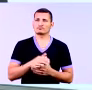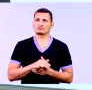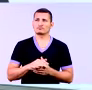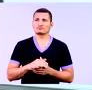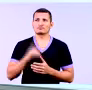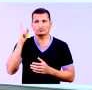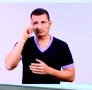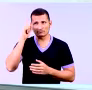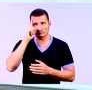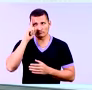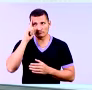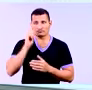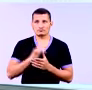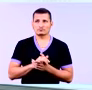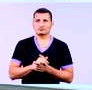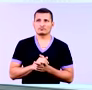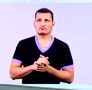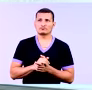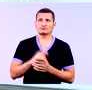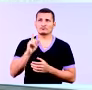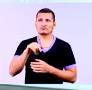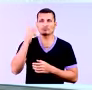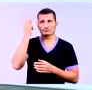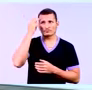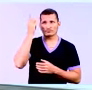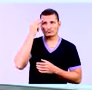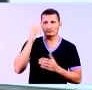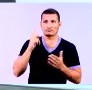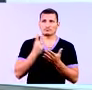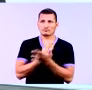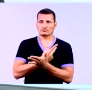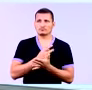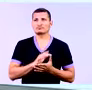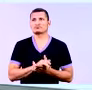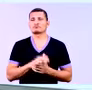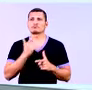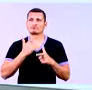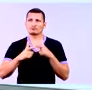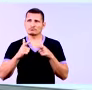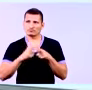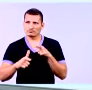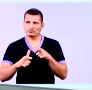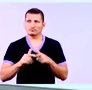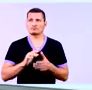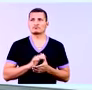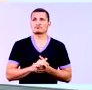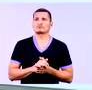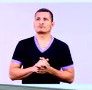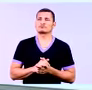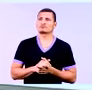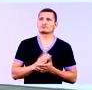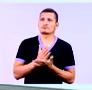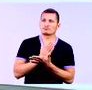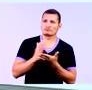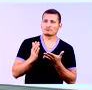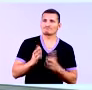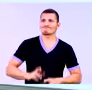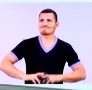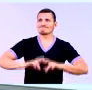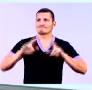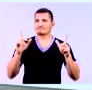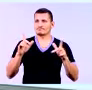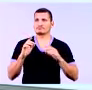das organizações, é comum acontecerem alguns desastres, é comum acontecerem algumas anomalias no funcionamento